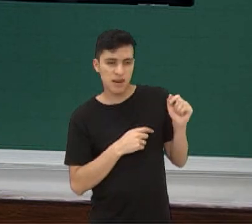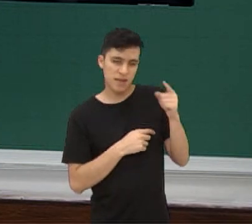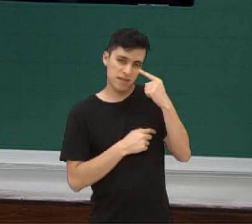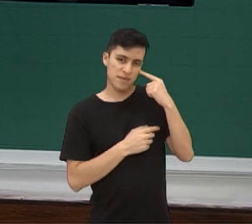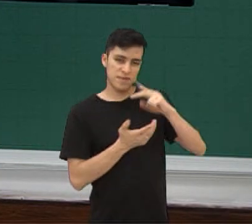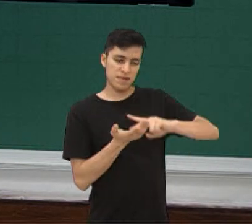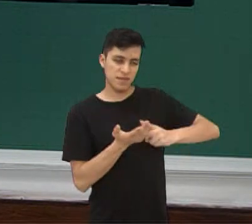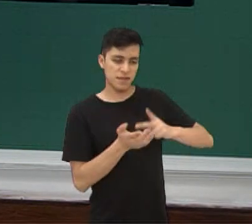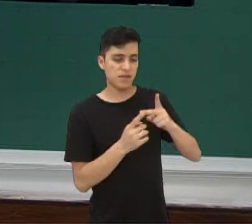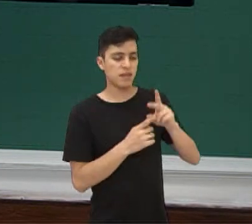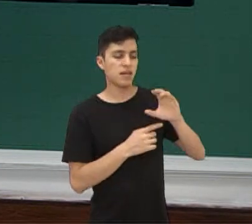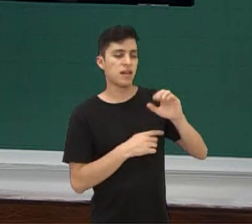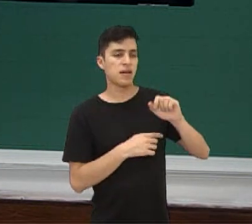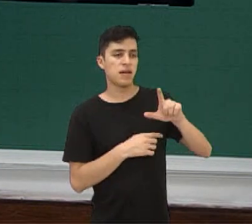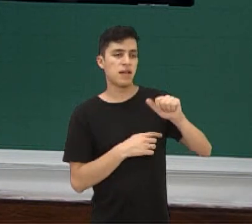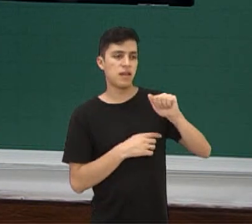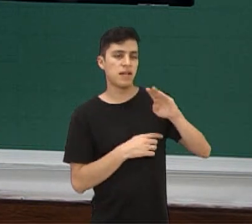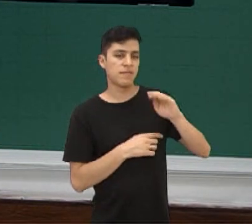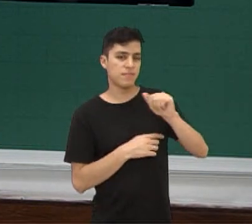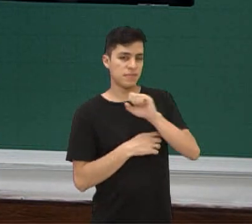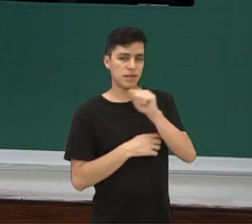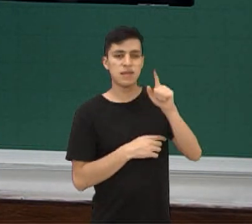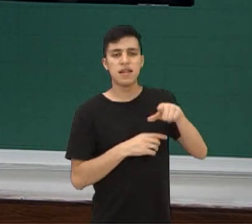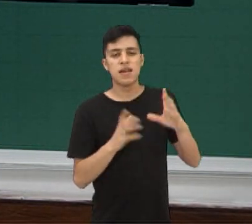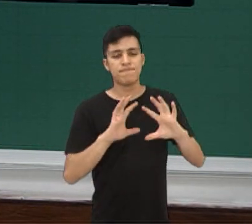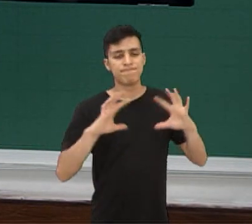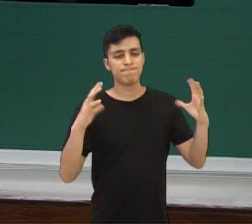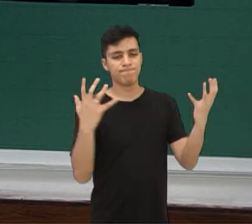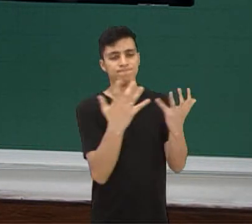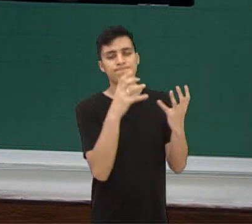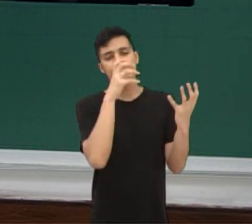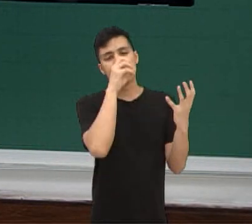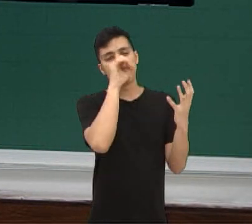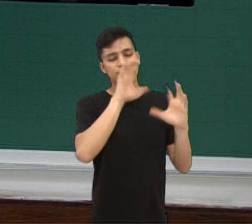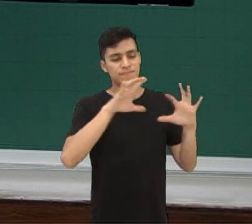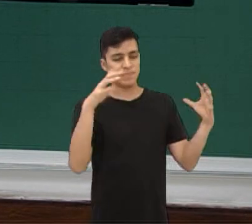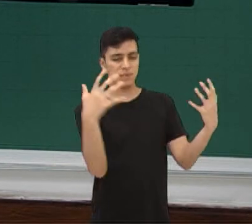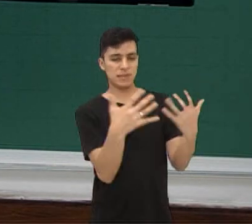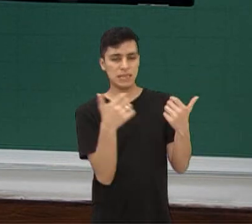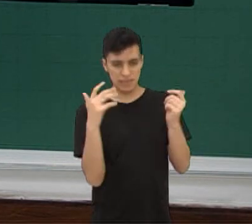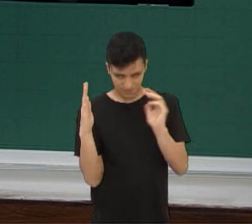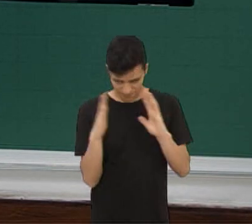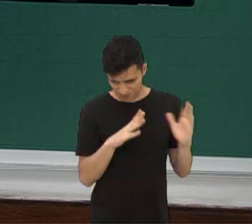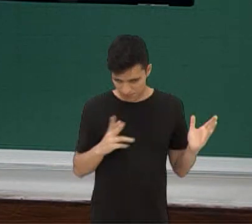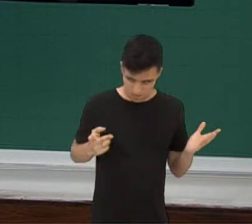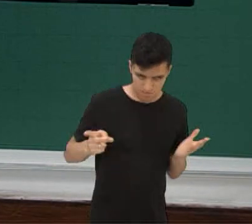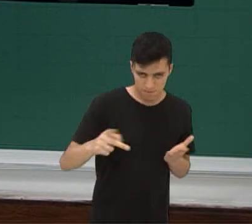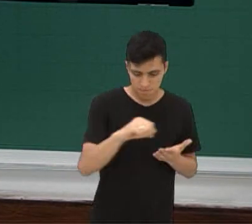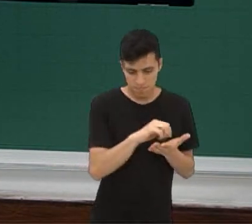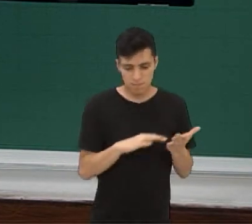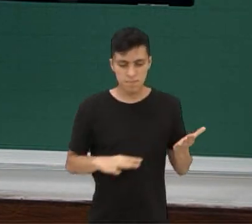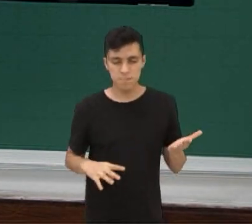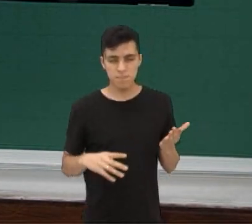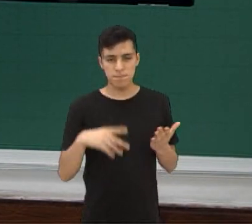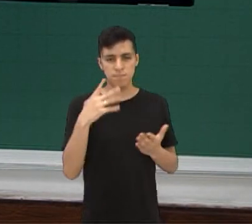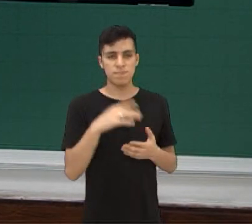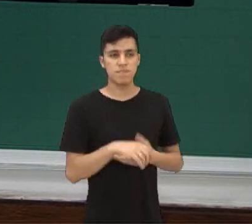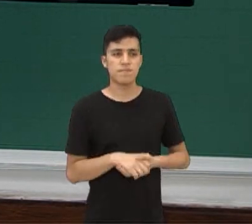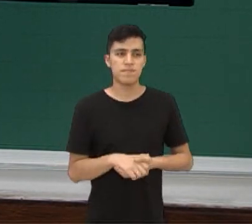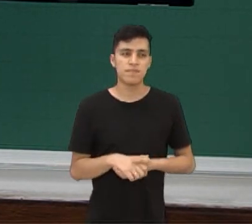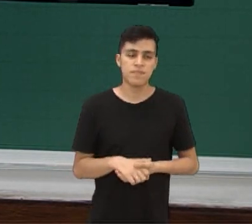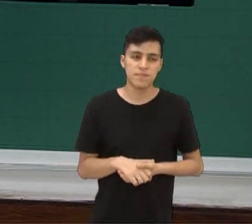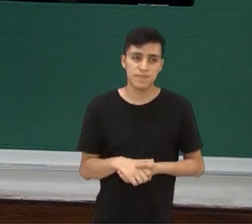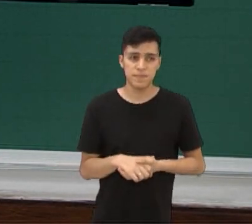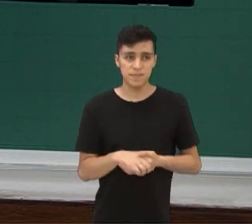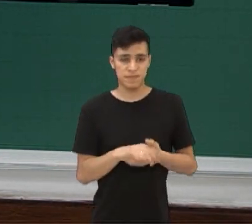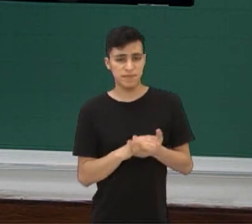fada, e calabaza, que é a abóbora. Lembraram? A ver, então, passamos a atividade número 4.